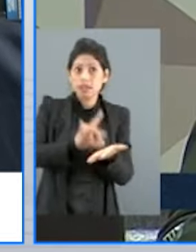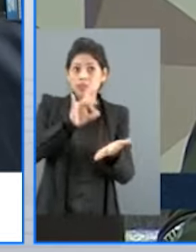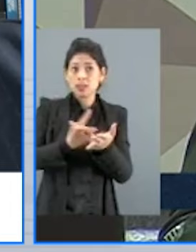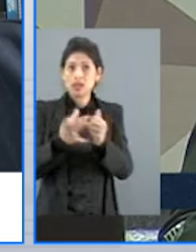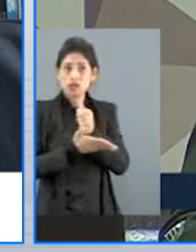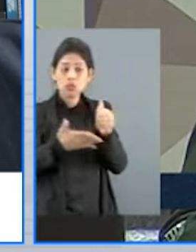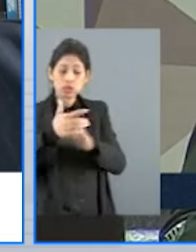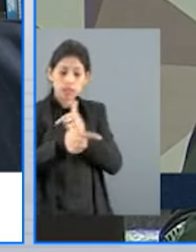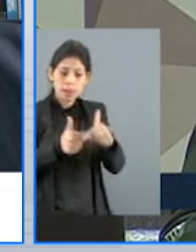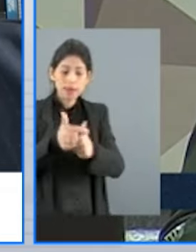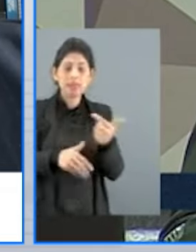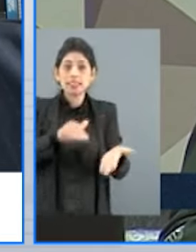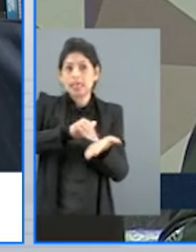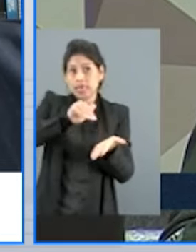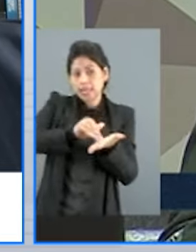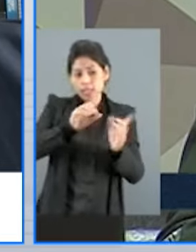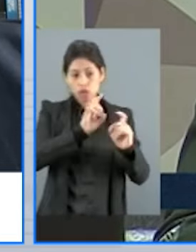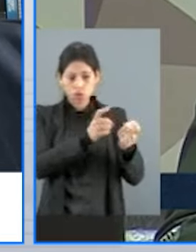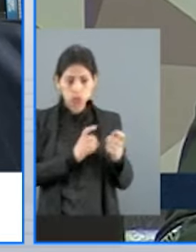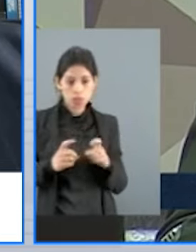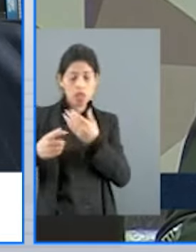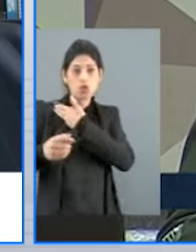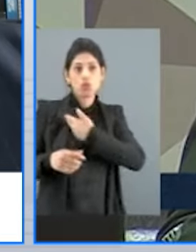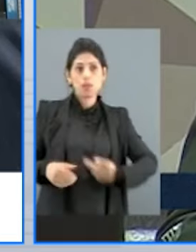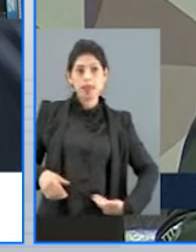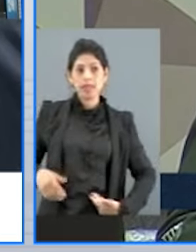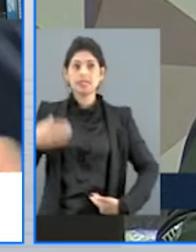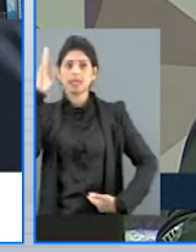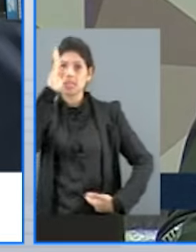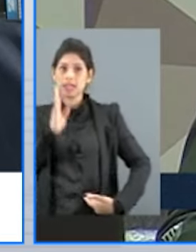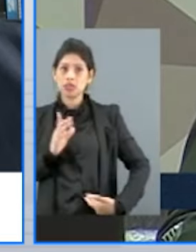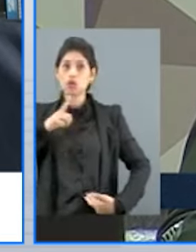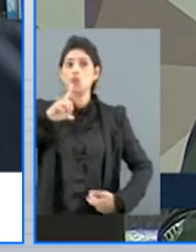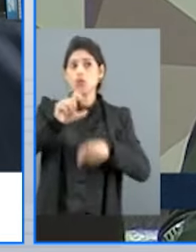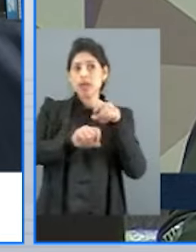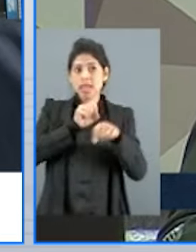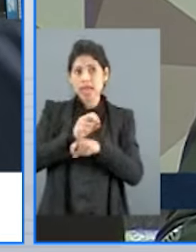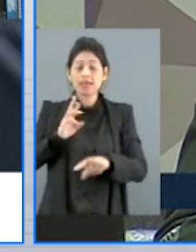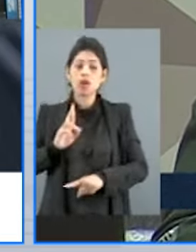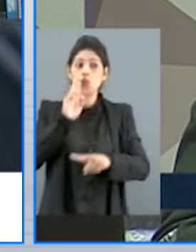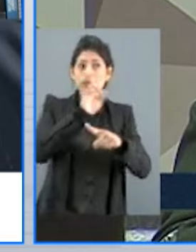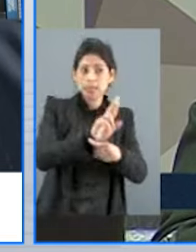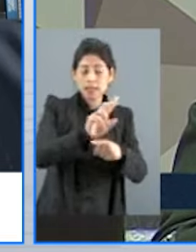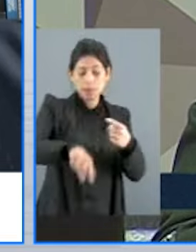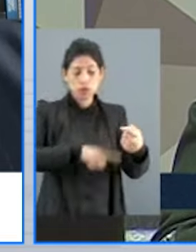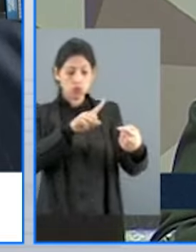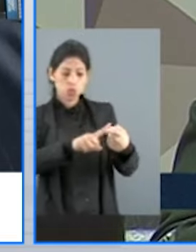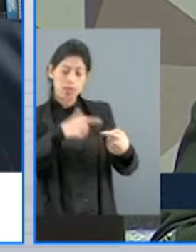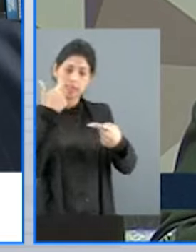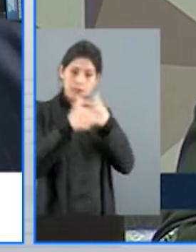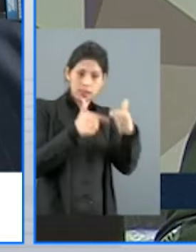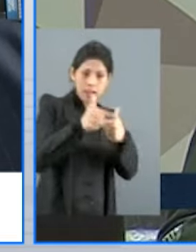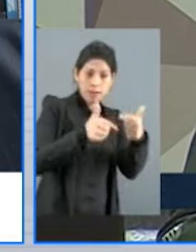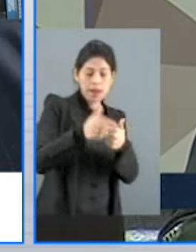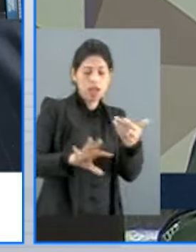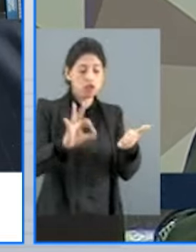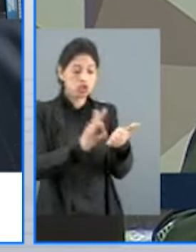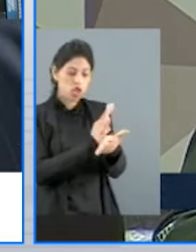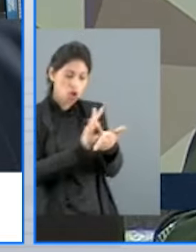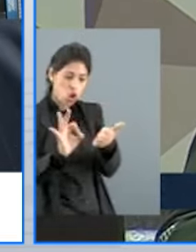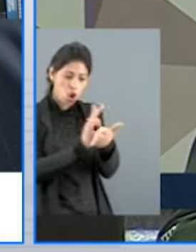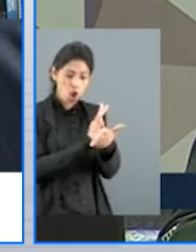ninguém. E, no entanto, o ministro Alexandre de Moraes atropela isso, rasga a Constituição, e